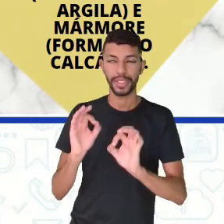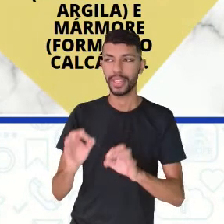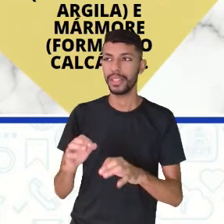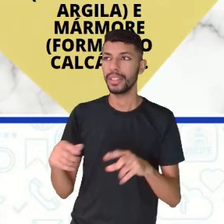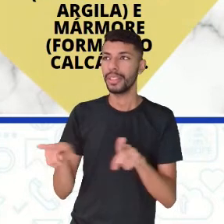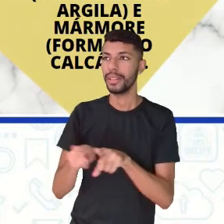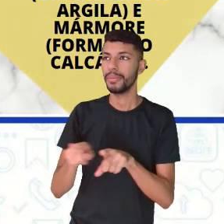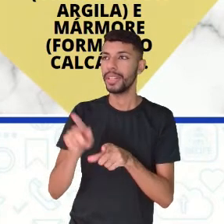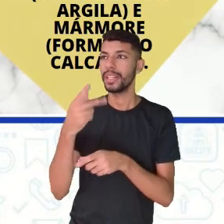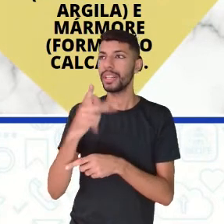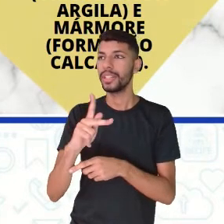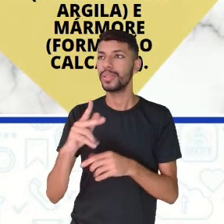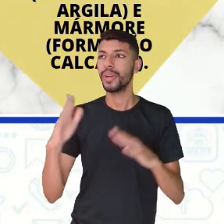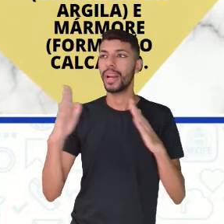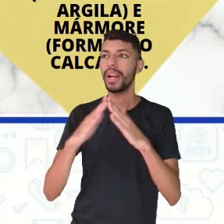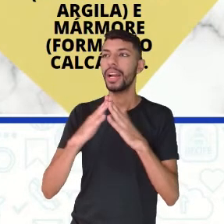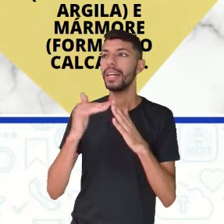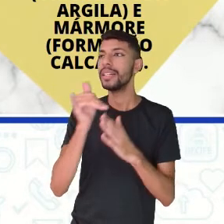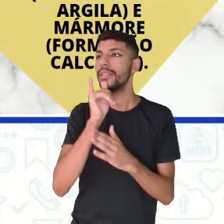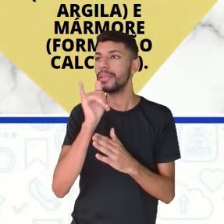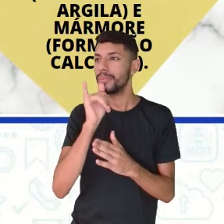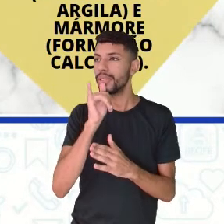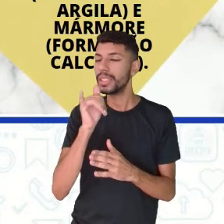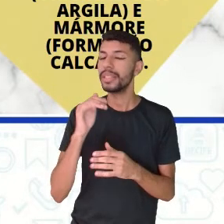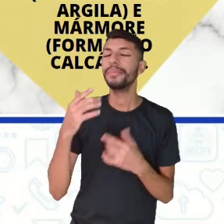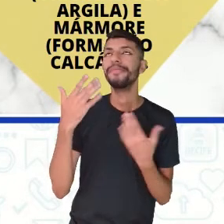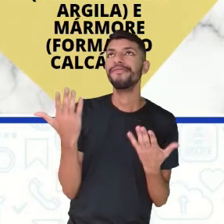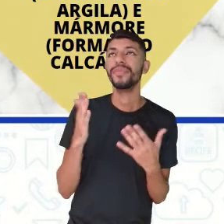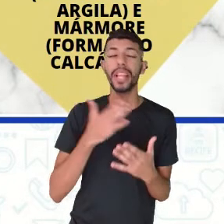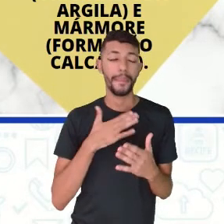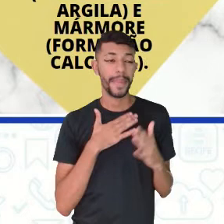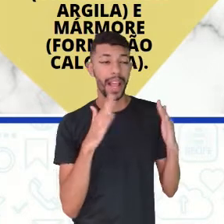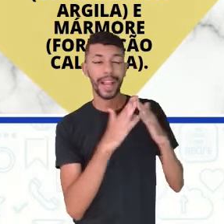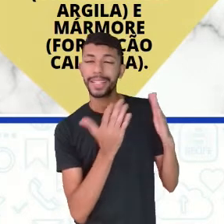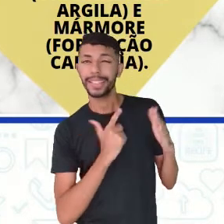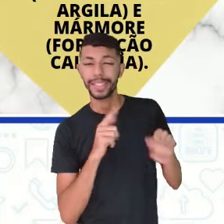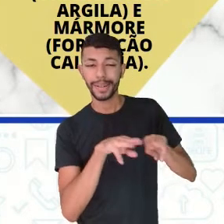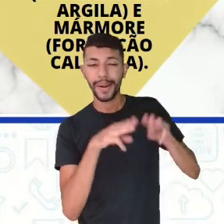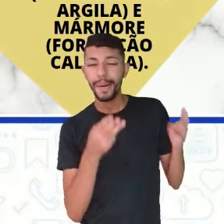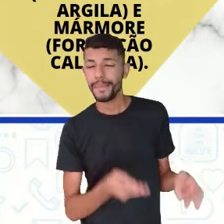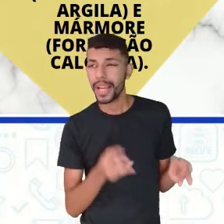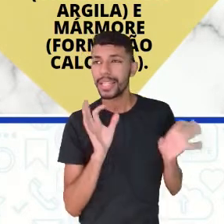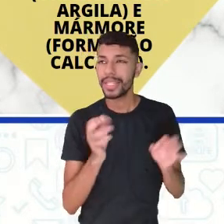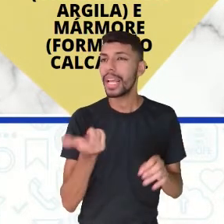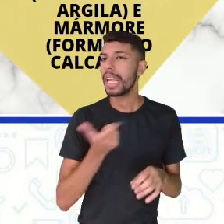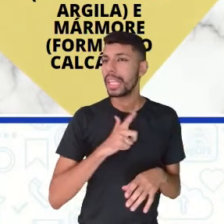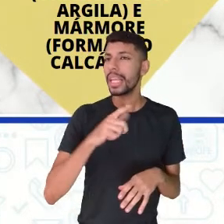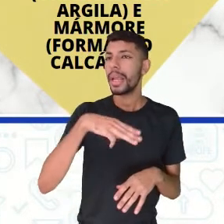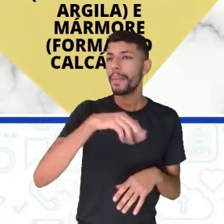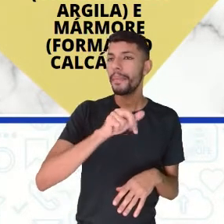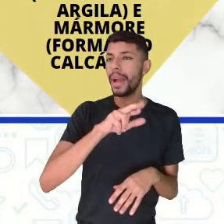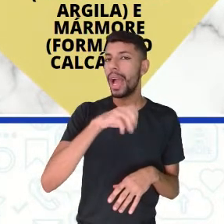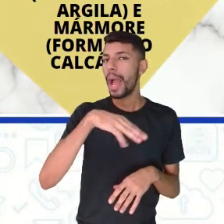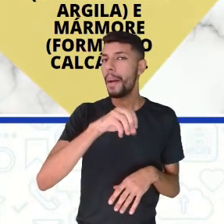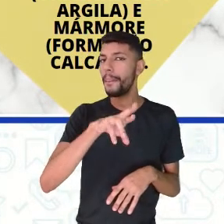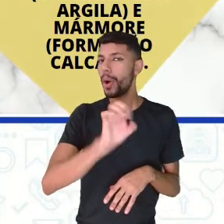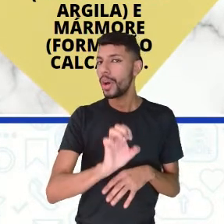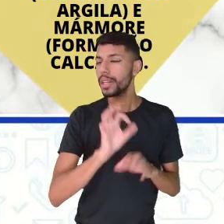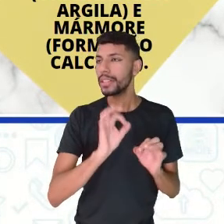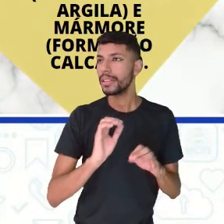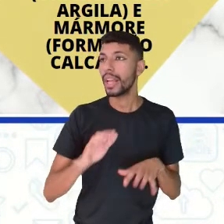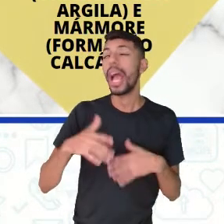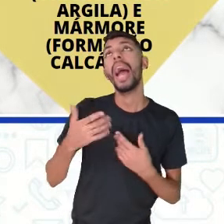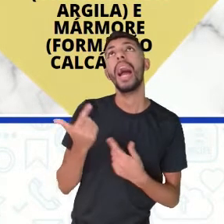também na casa de vocês, professora, na minha casa tem uma mesa, né, à base de mármore. O outro diz que